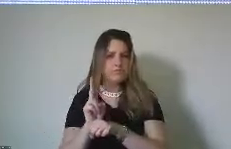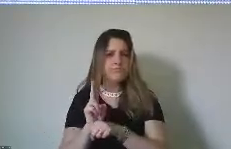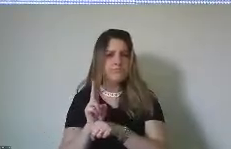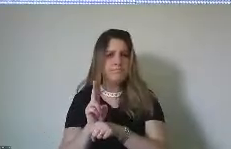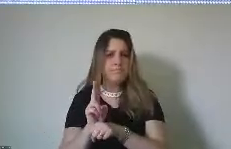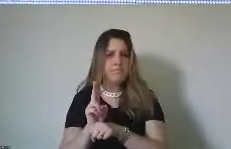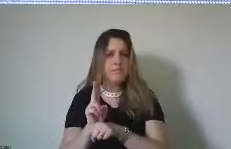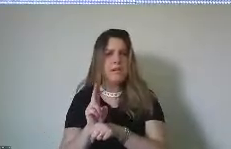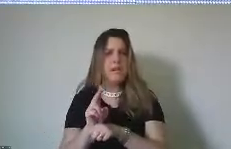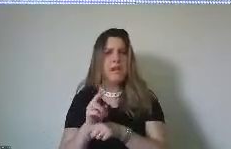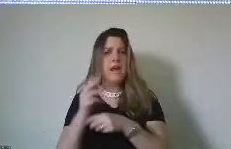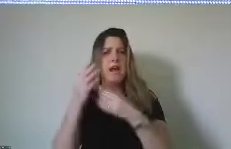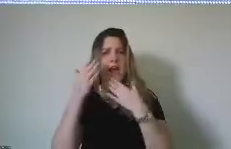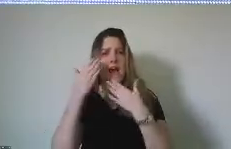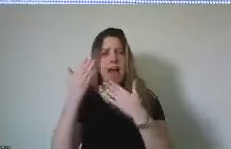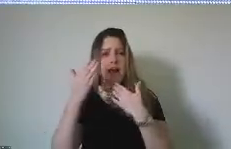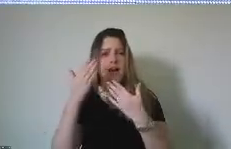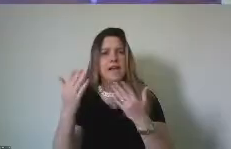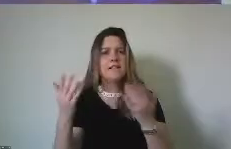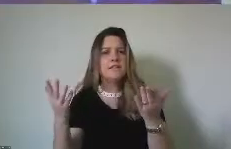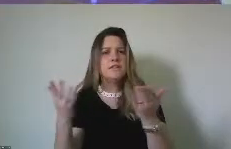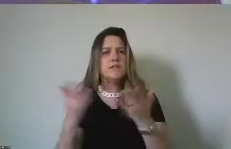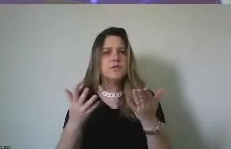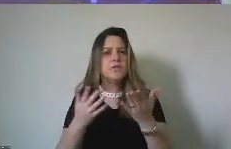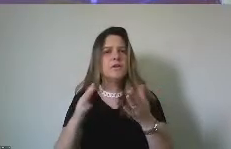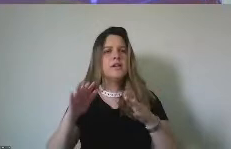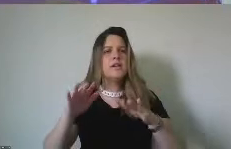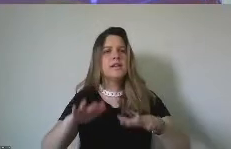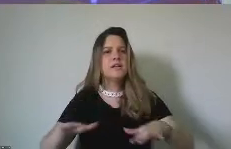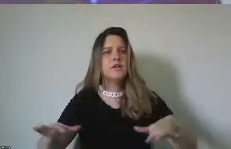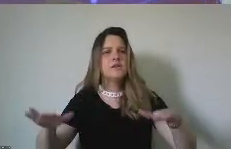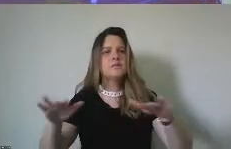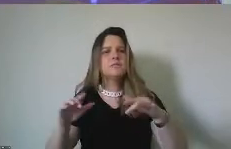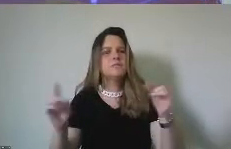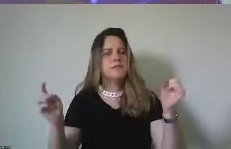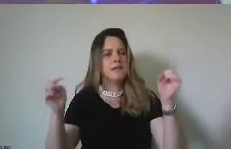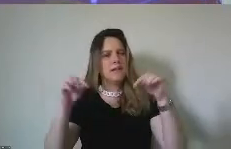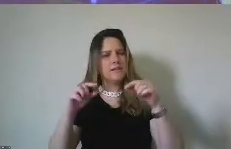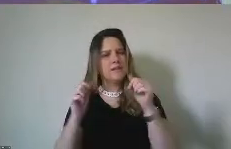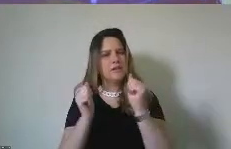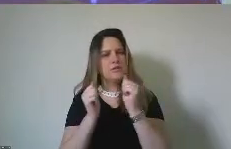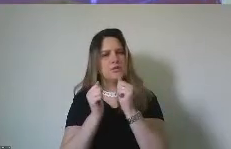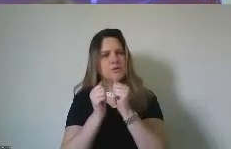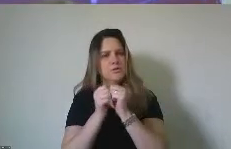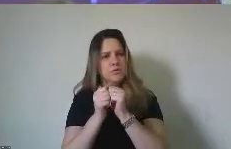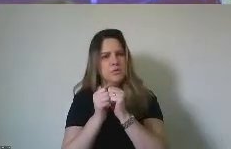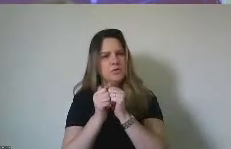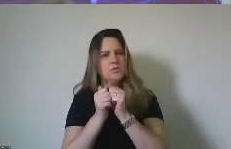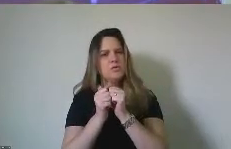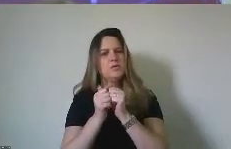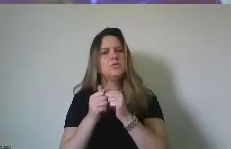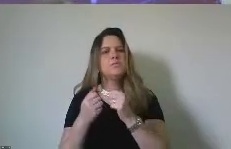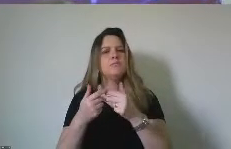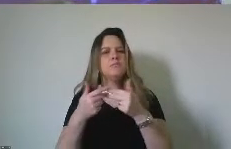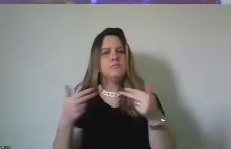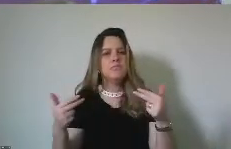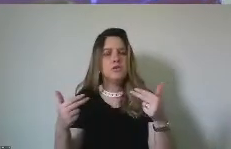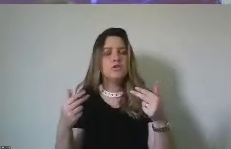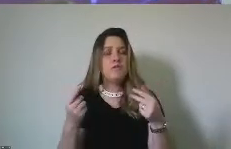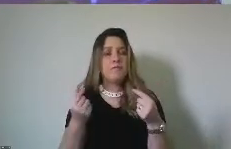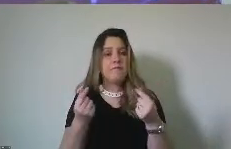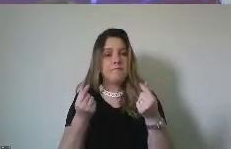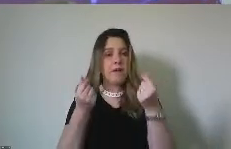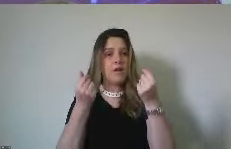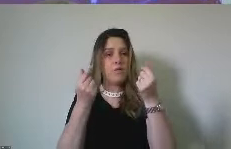agradeço aqui hoje ou esse espaço para vocês estarem aqui com a gente e fazer a apresentação da nossa geração de valor e também